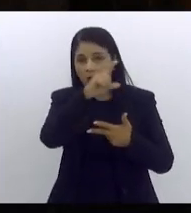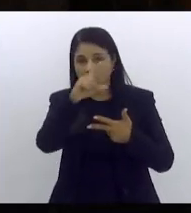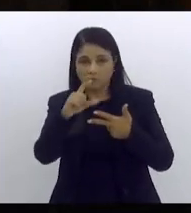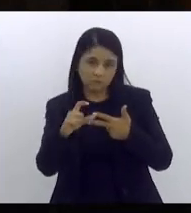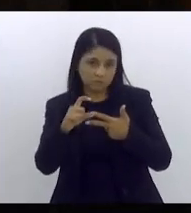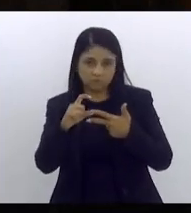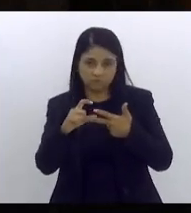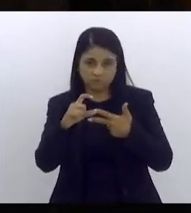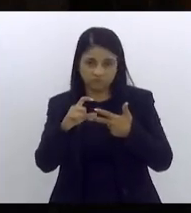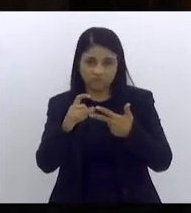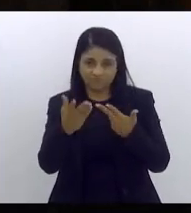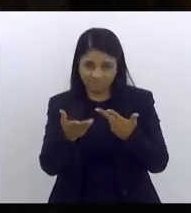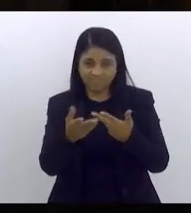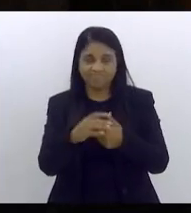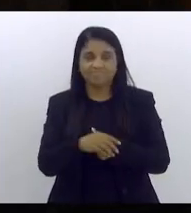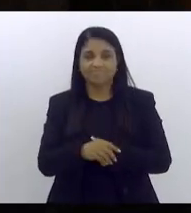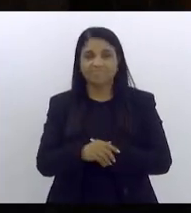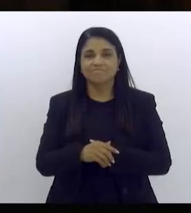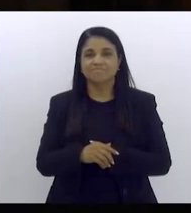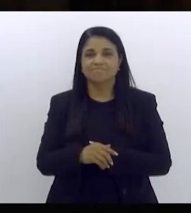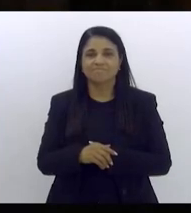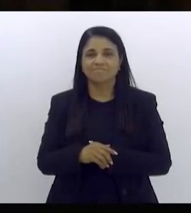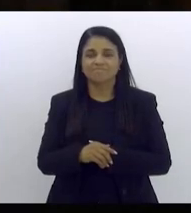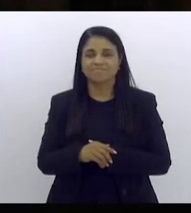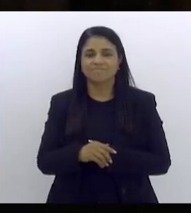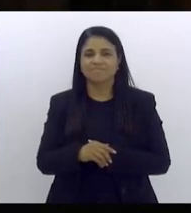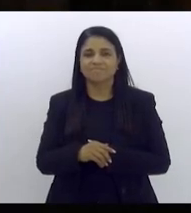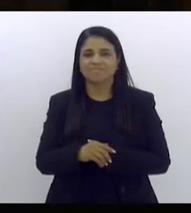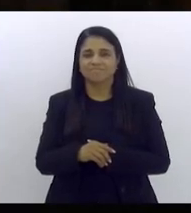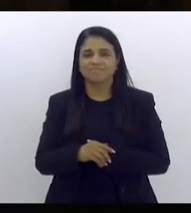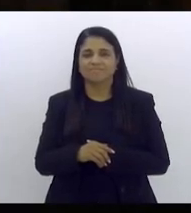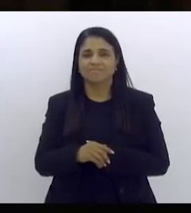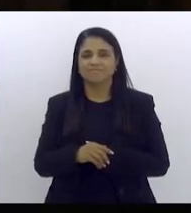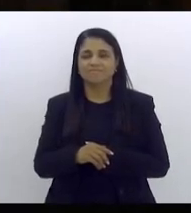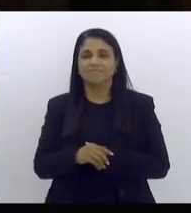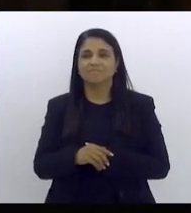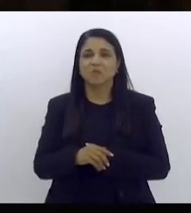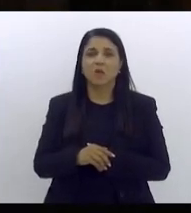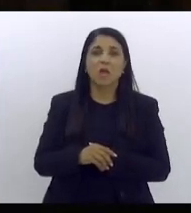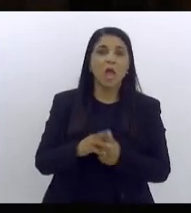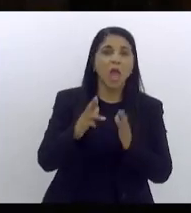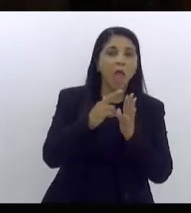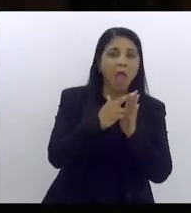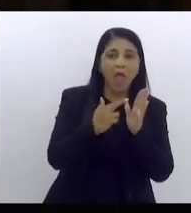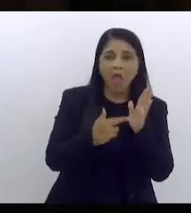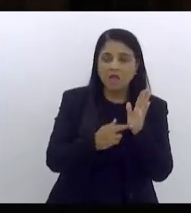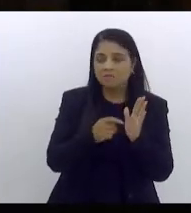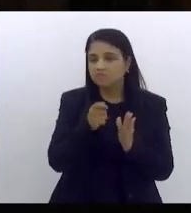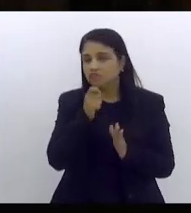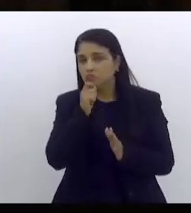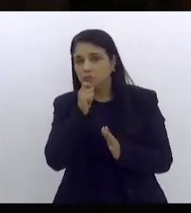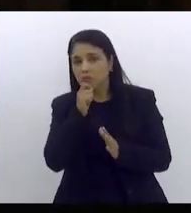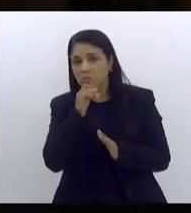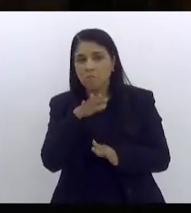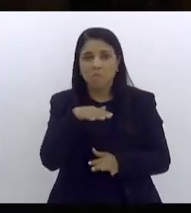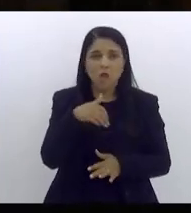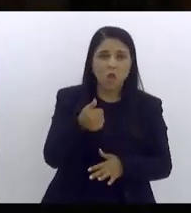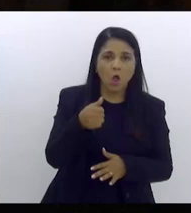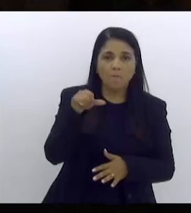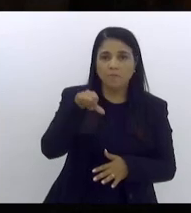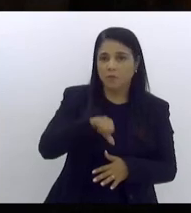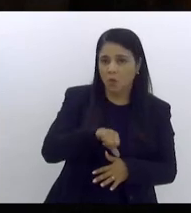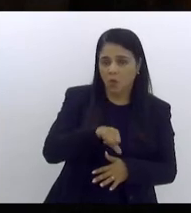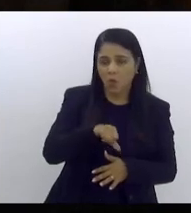executivo. Não tem uma regra do que é o melhor ou o pior para o exercício de